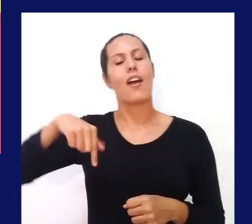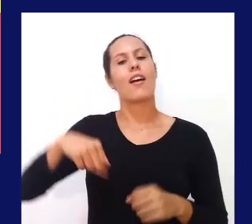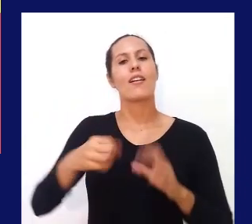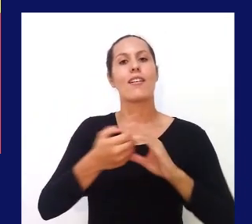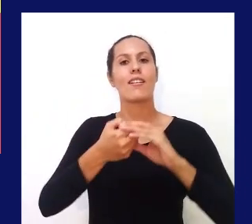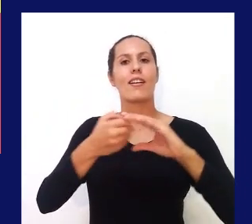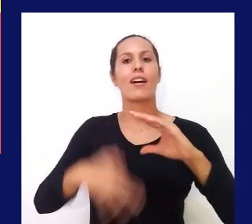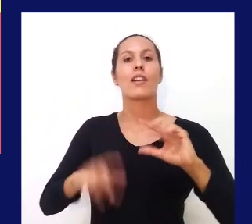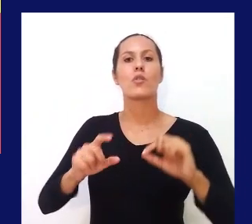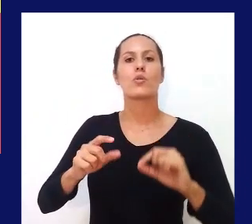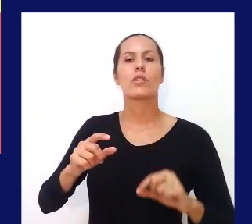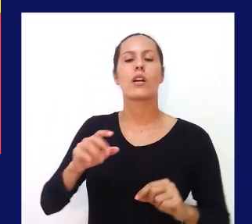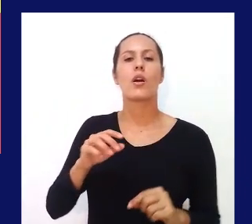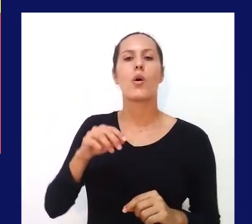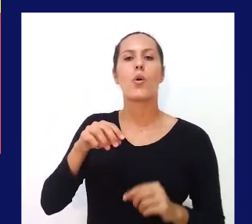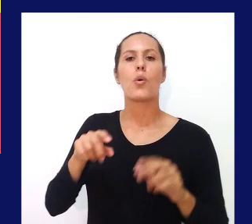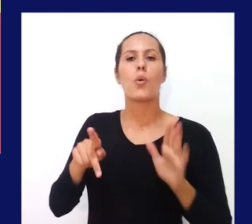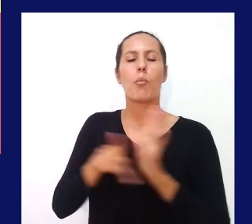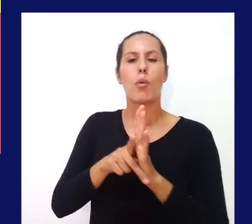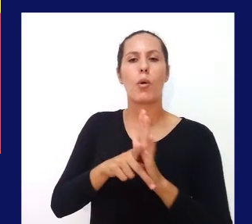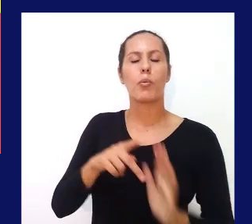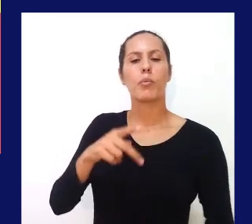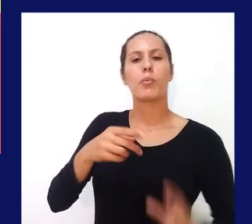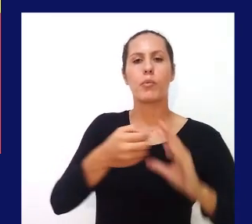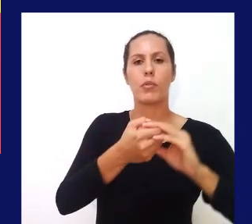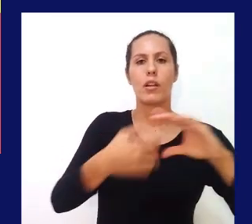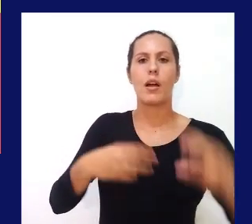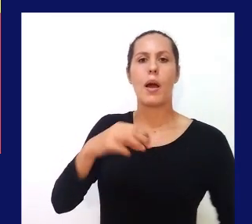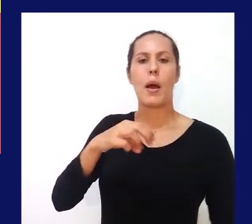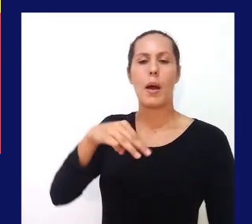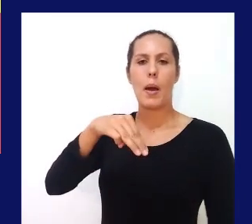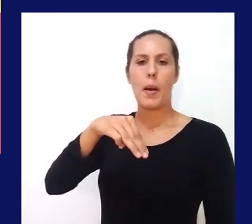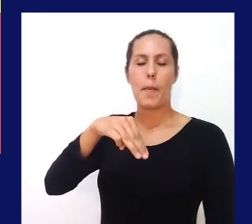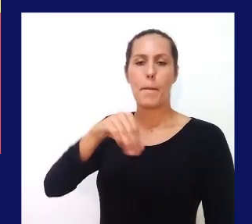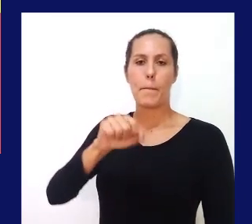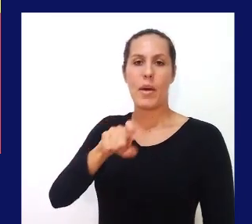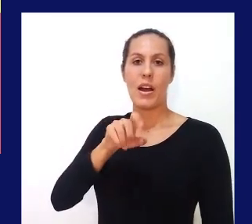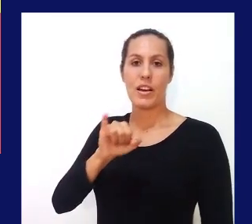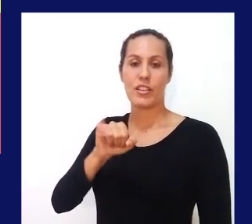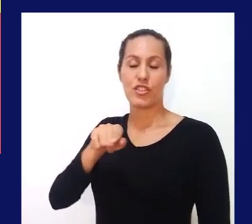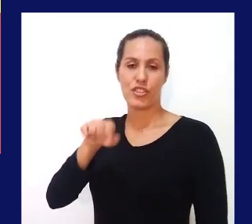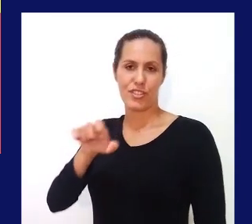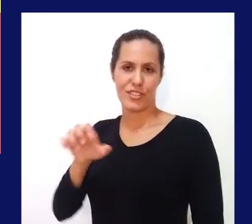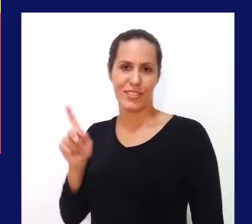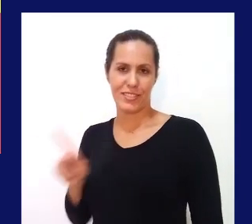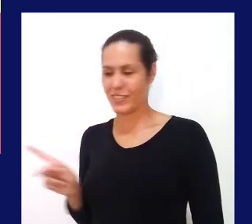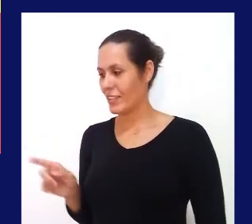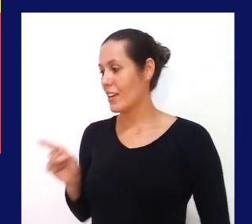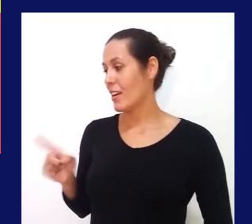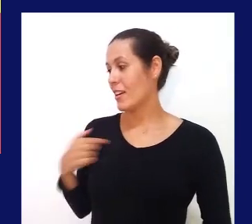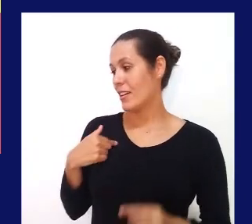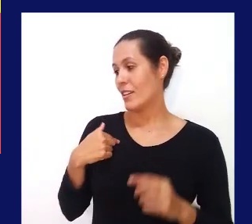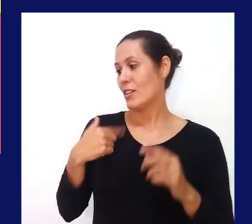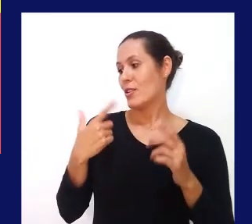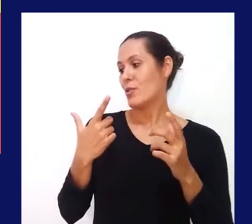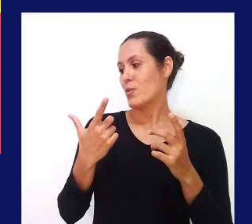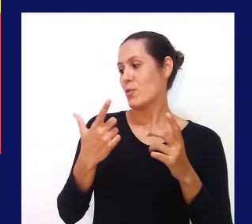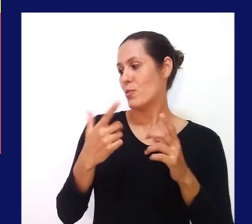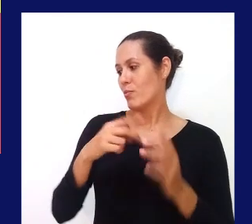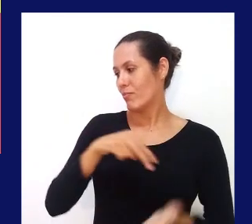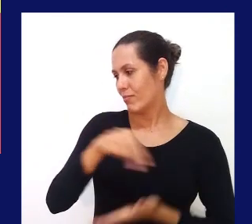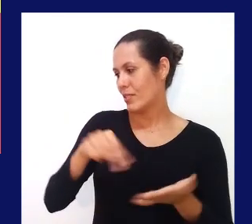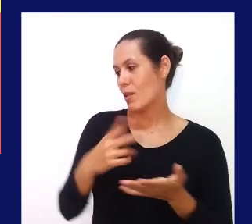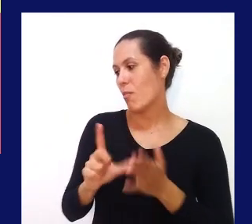com característica do estilo machixe, que é um outro estilo de dança de salão. O samba não era bem